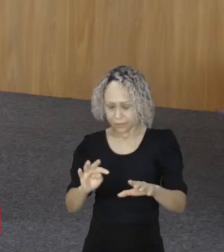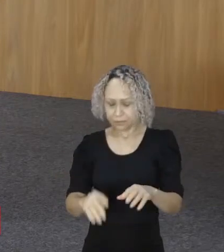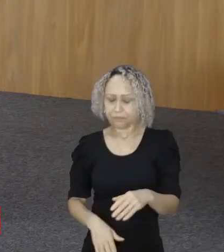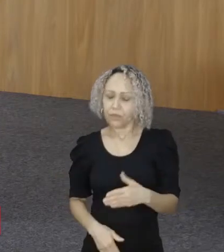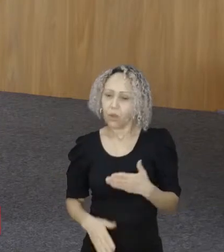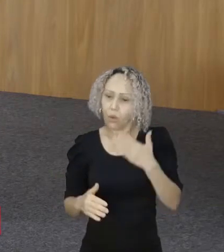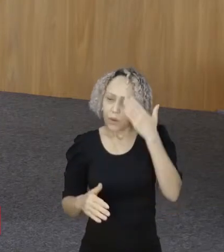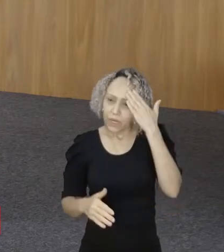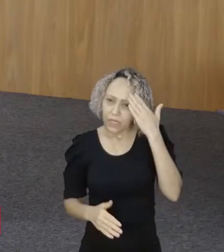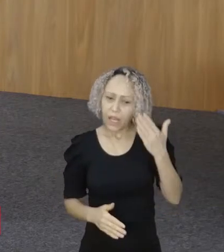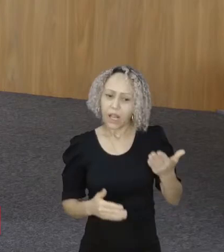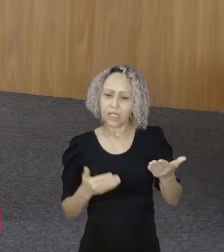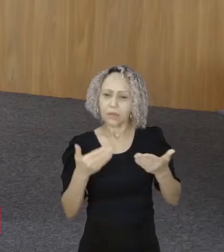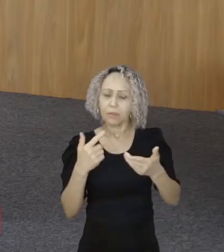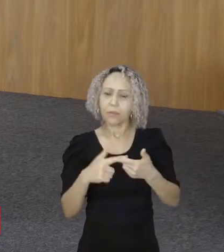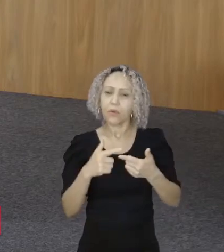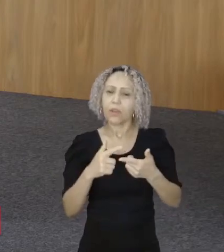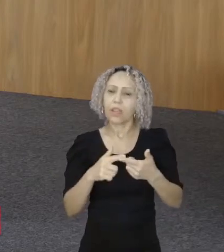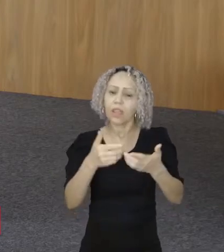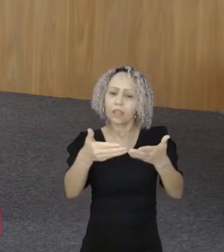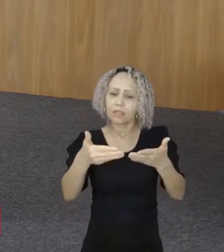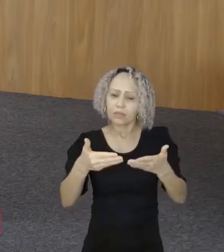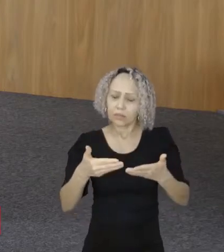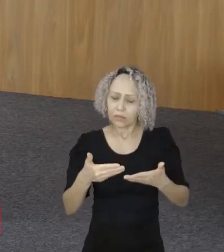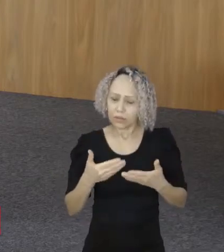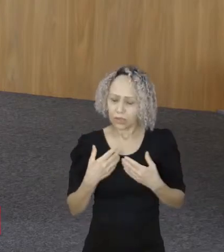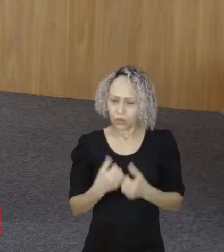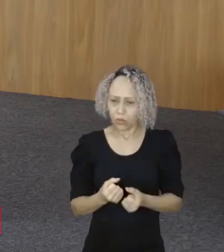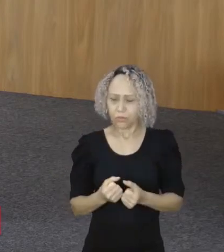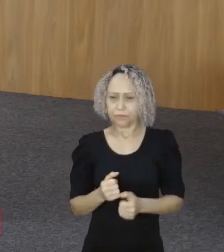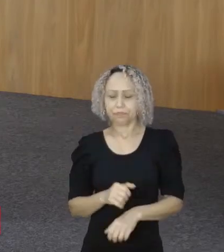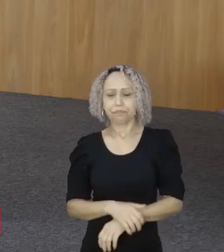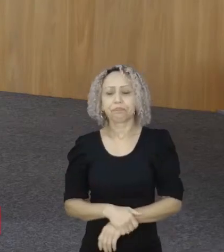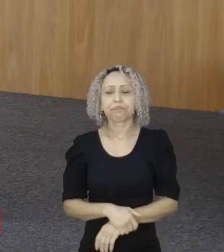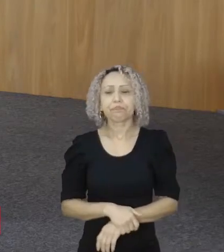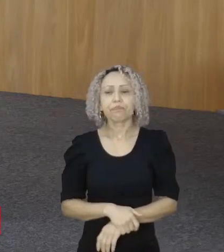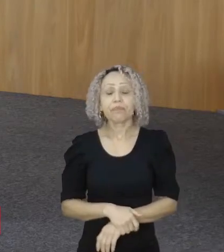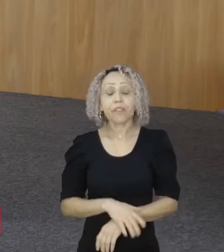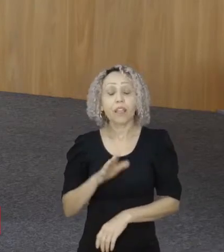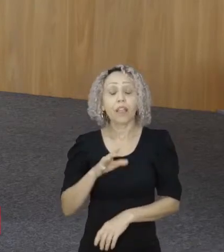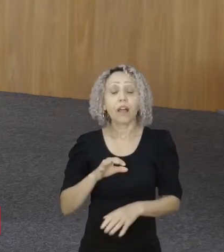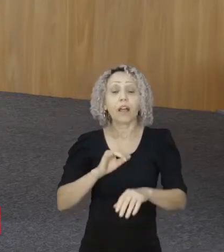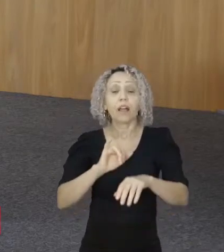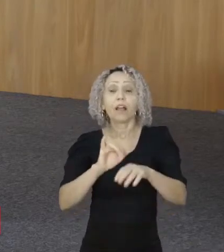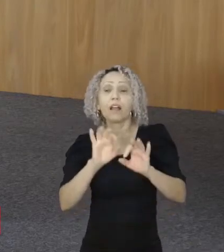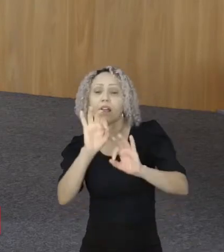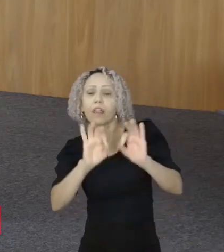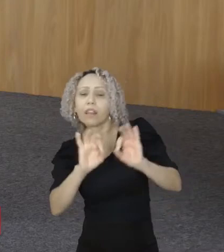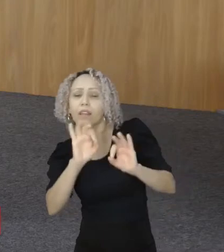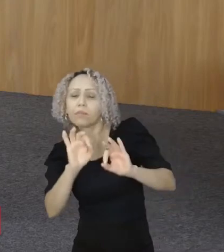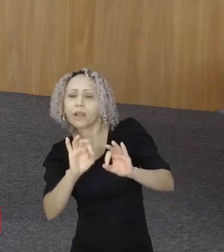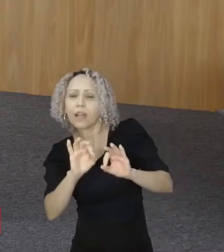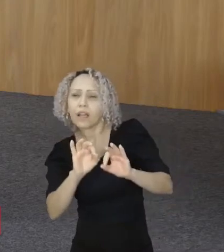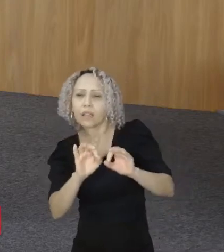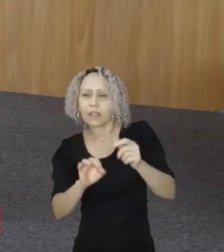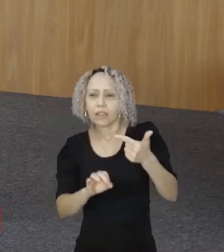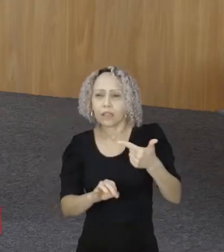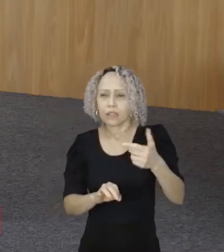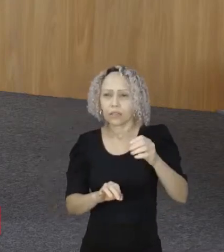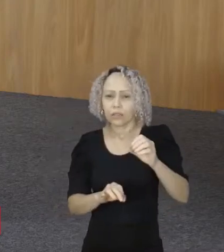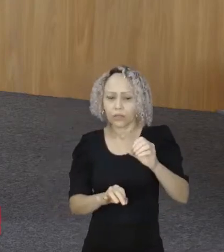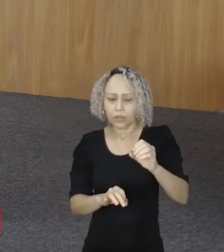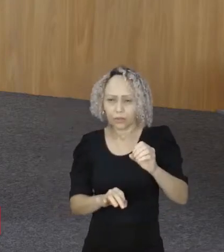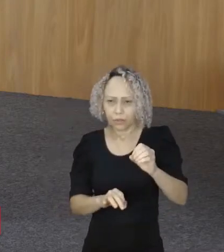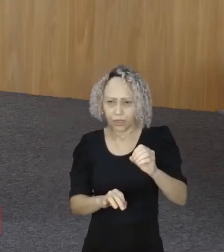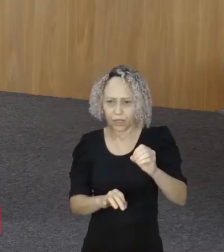David. Porque a gente vai falar desse plano estratégico, né, que eles definiram o período aí 2024 a 2028